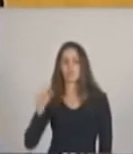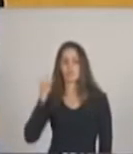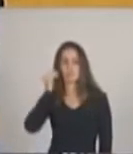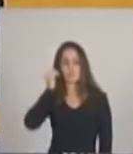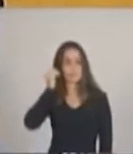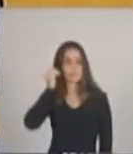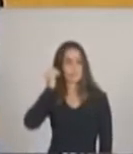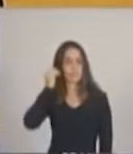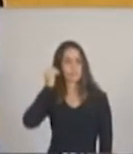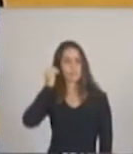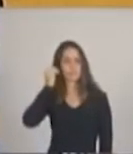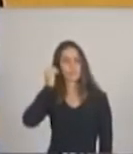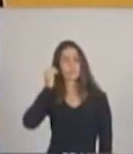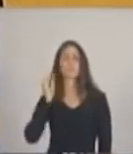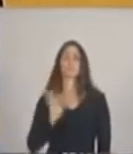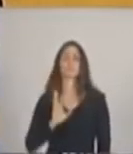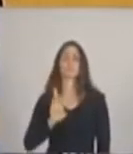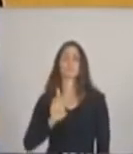Deputado Renzo.